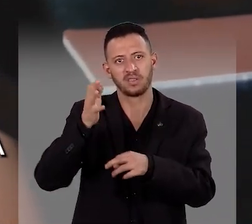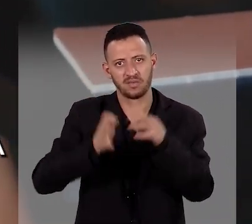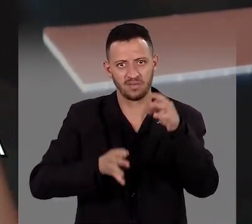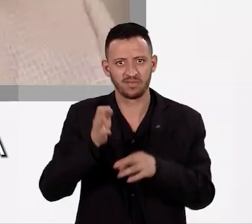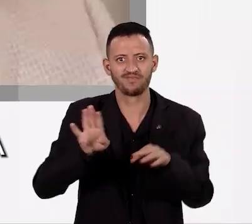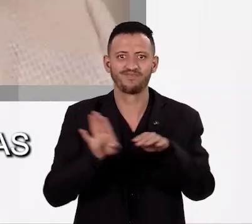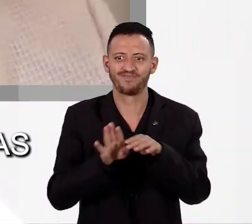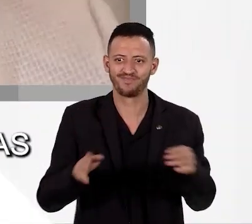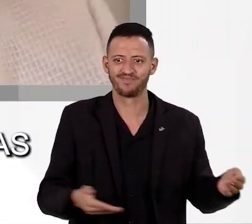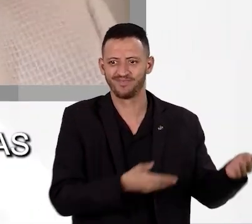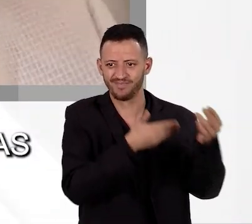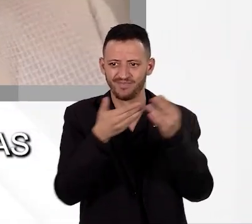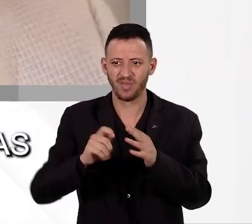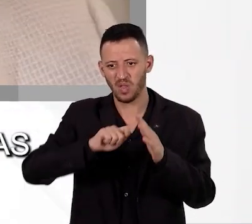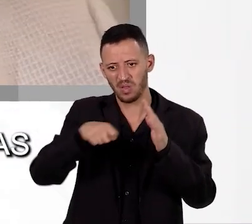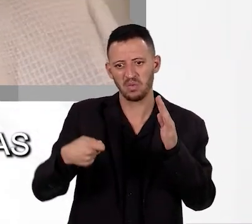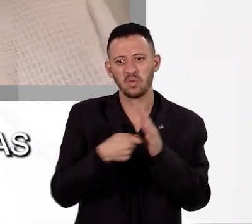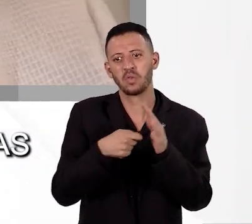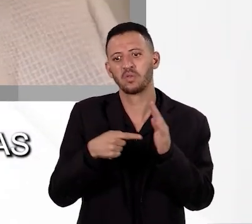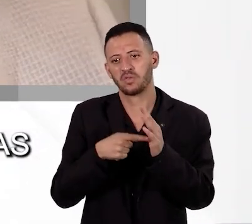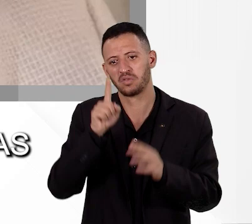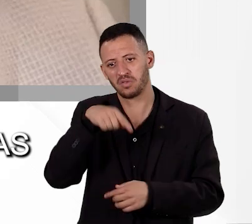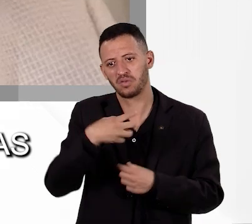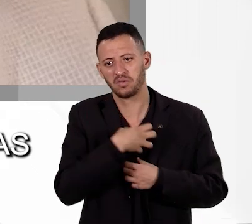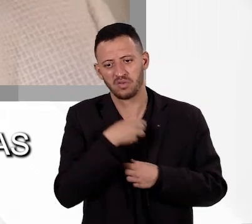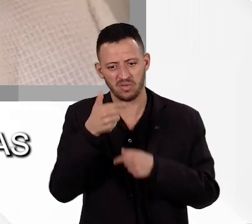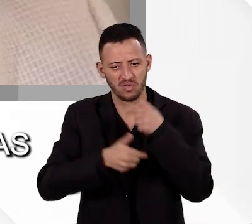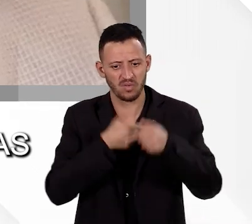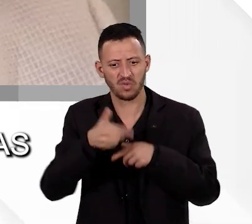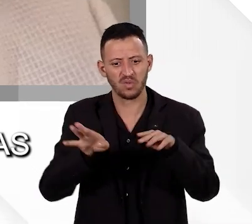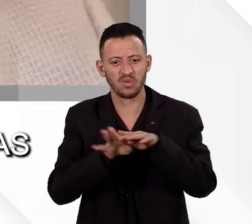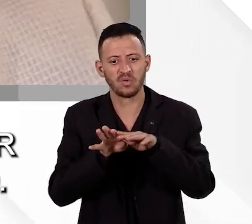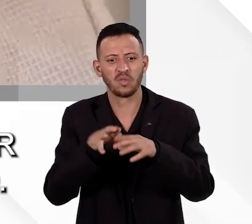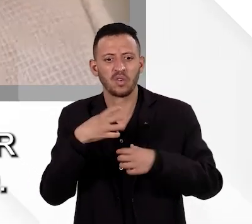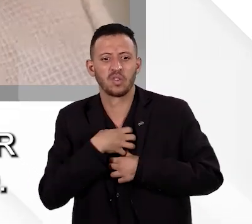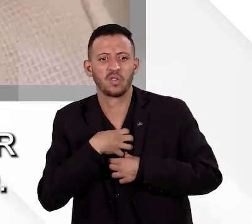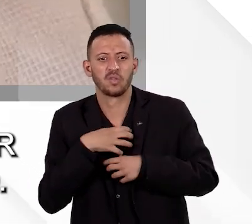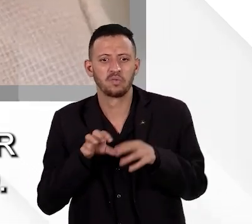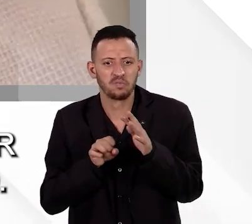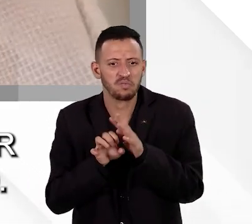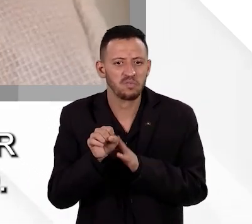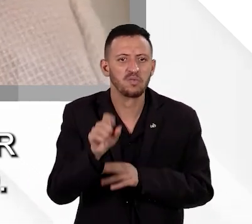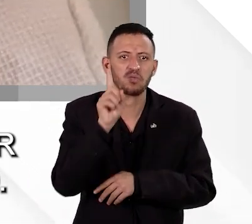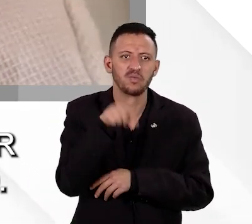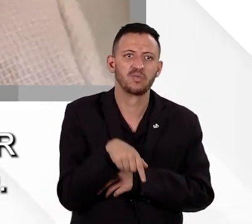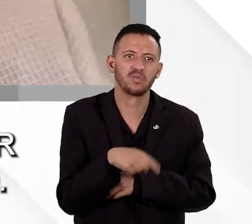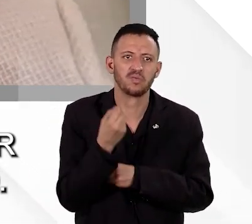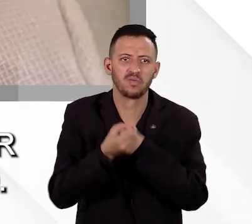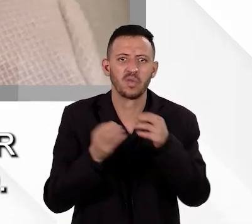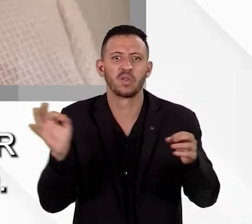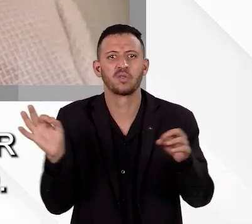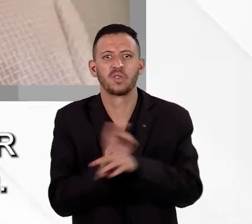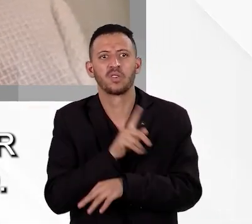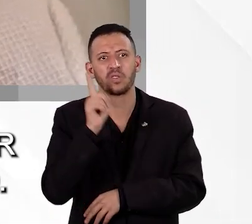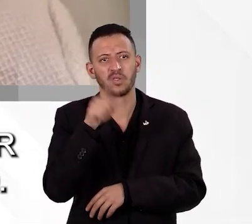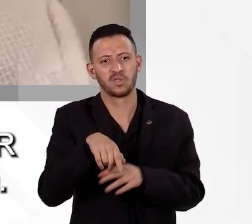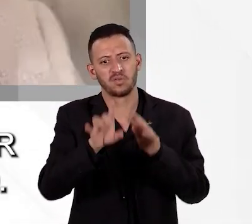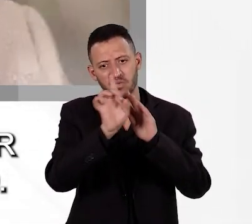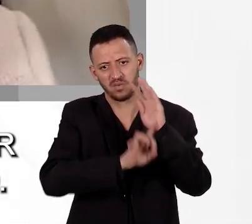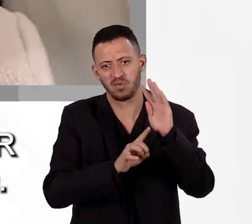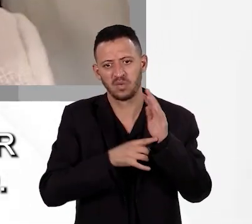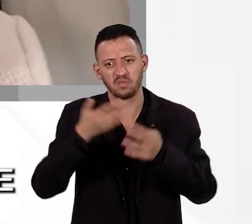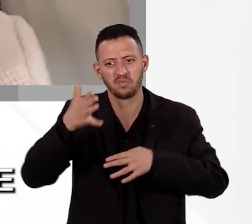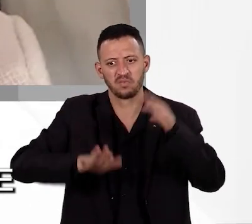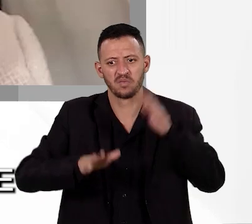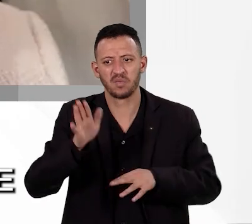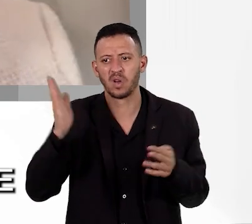na justiça. A gente também recebe denúncias nesse sentido e atua dessa mesma forma para buscar a concretização